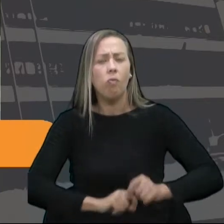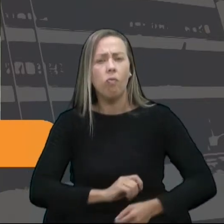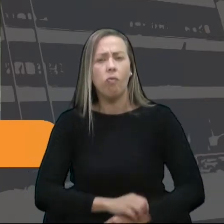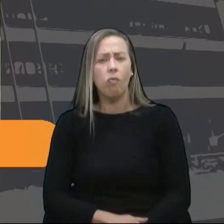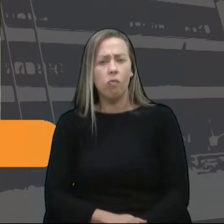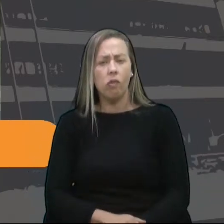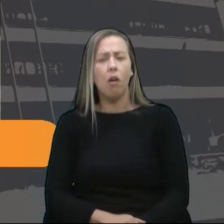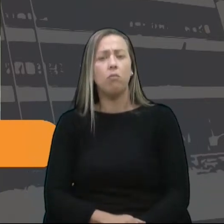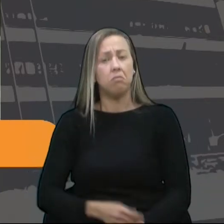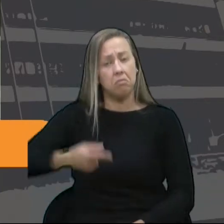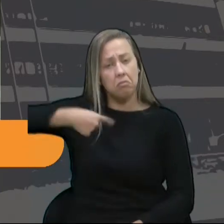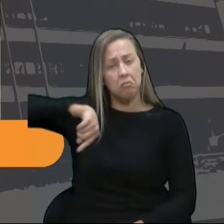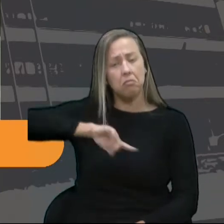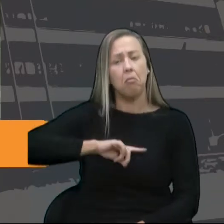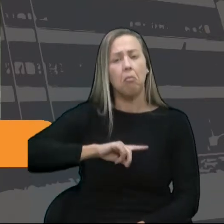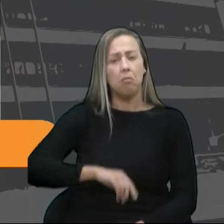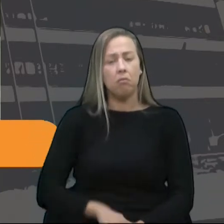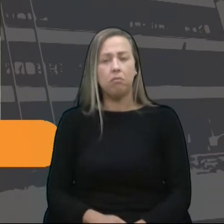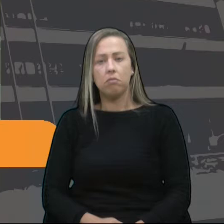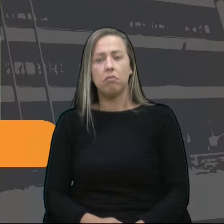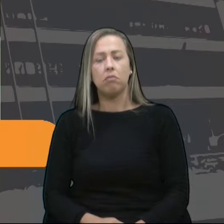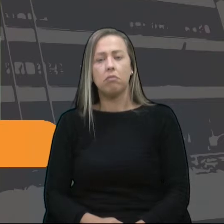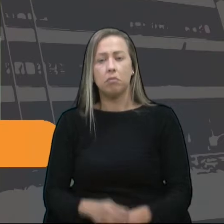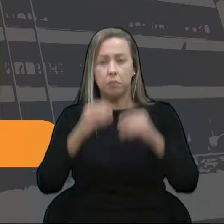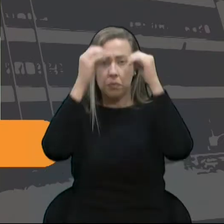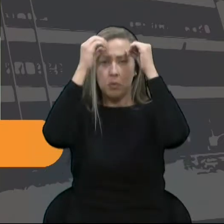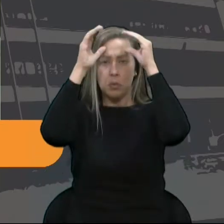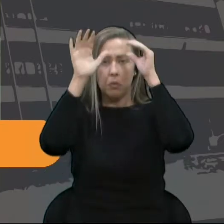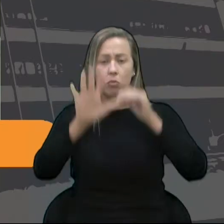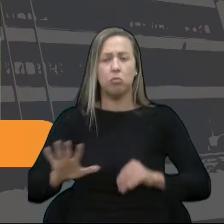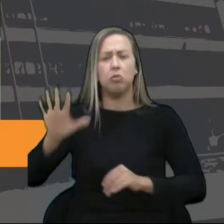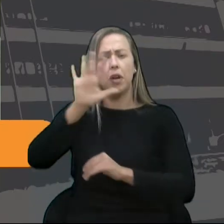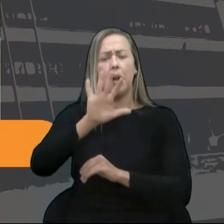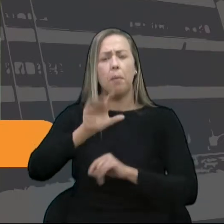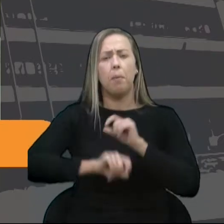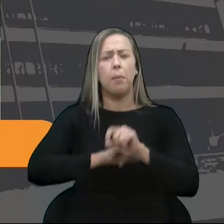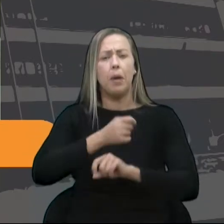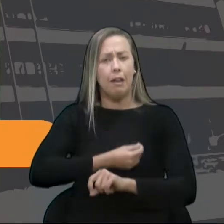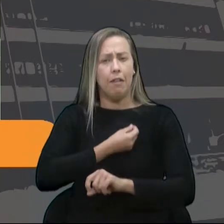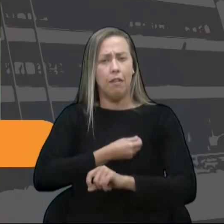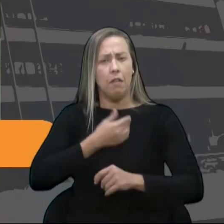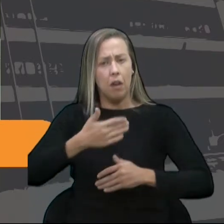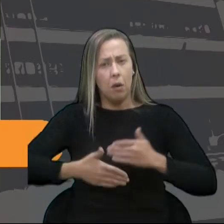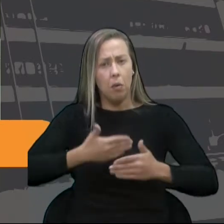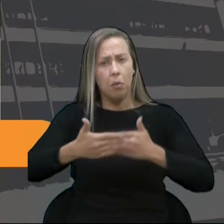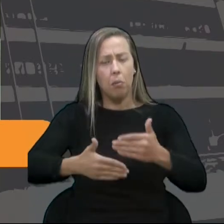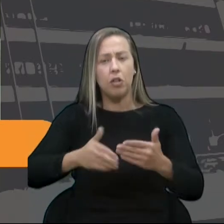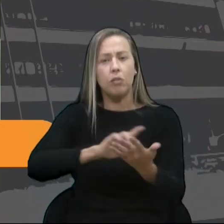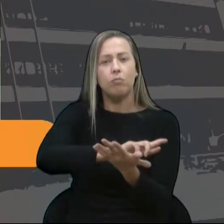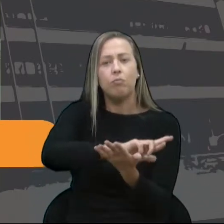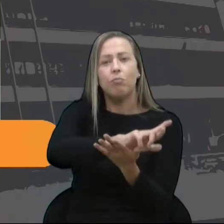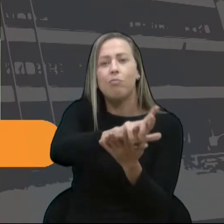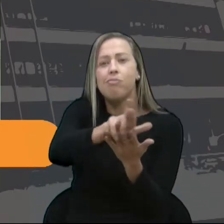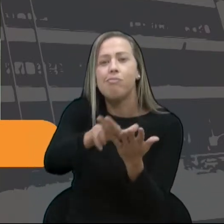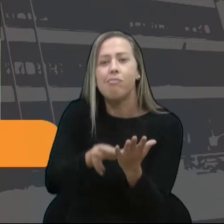que nós, isso é conhecimento geral, nós vivemos esse processo de polarização que também se deu lá nos